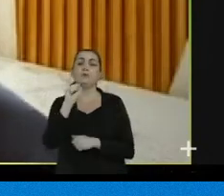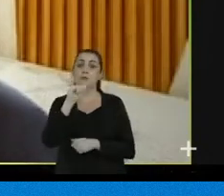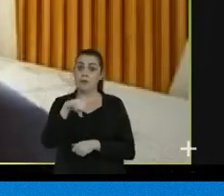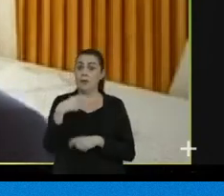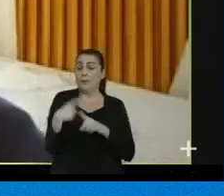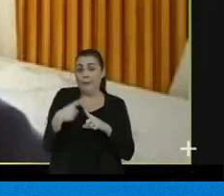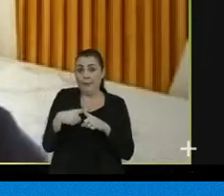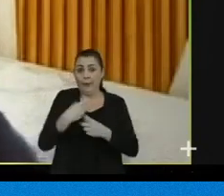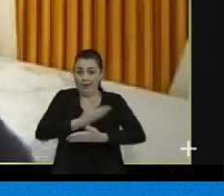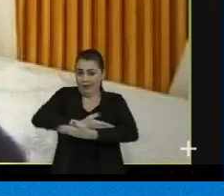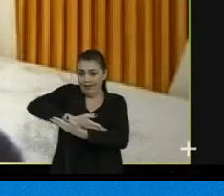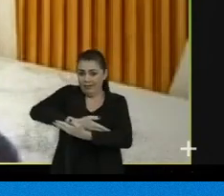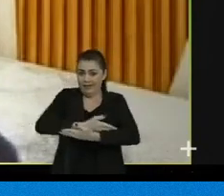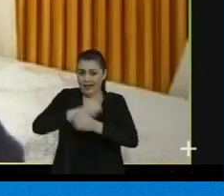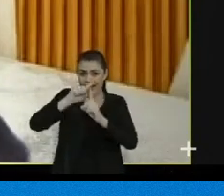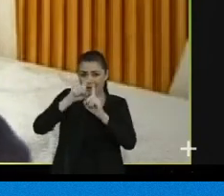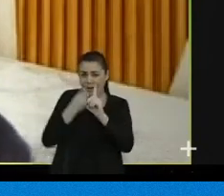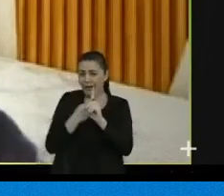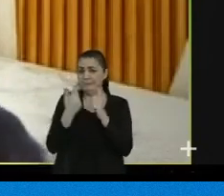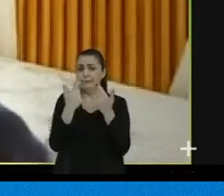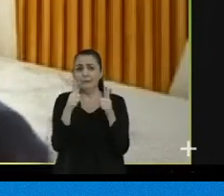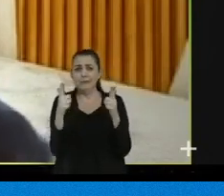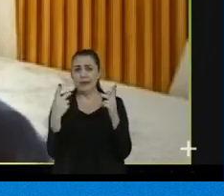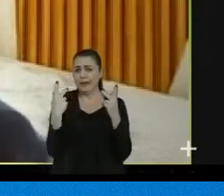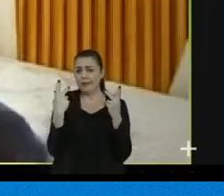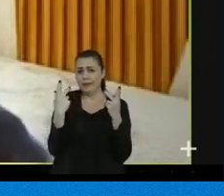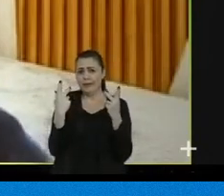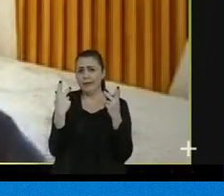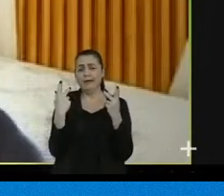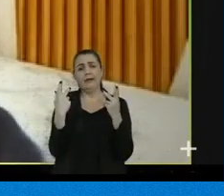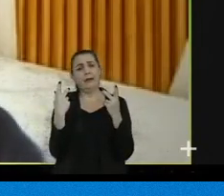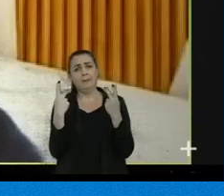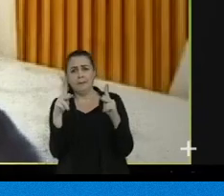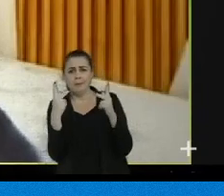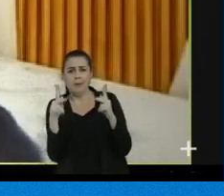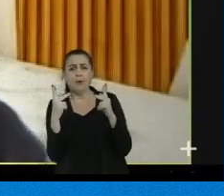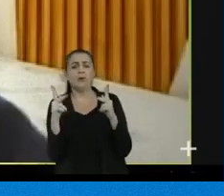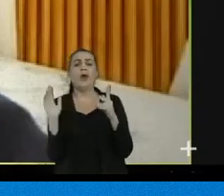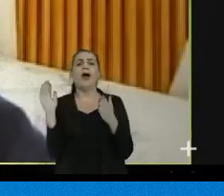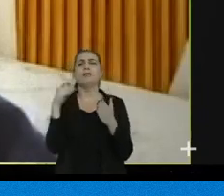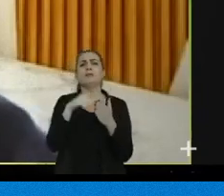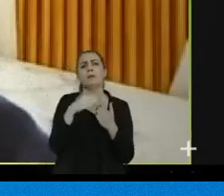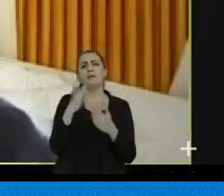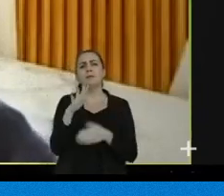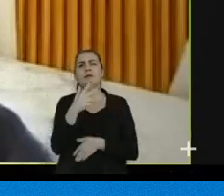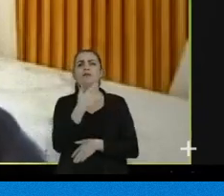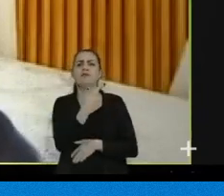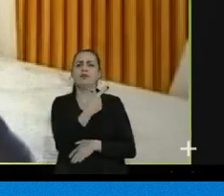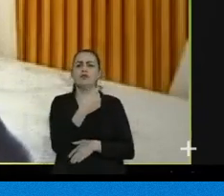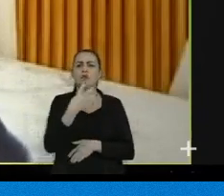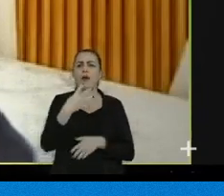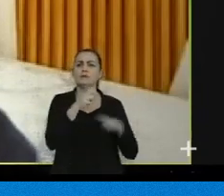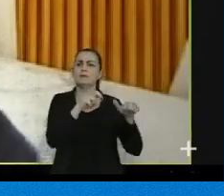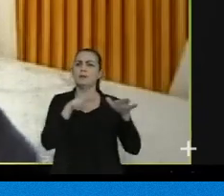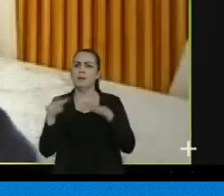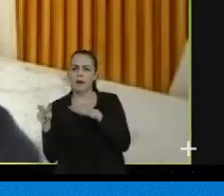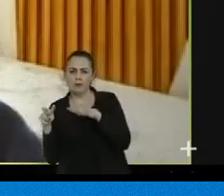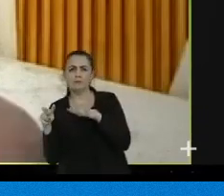menos até aproximadamente 24 semanas de gestação. O nenê vai ser até 24 semanas de